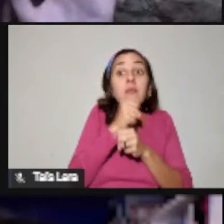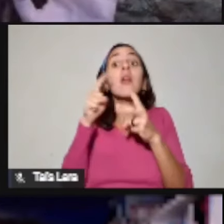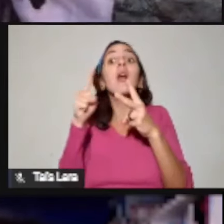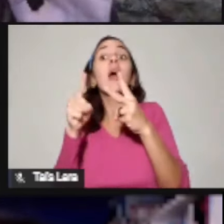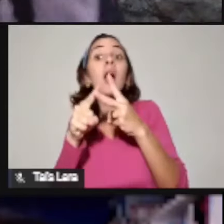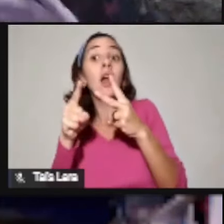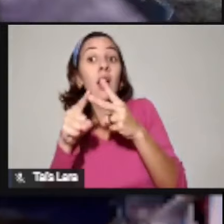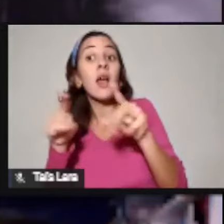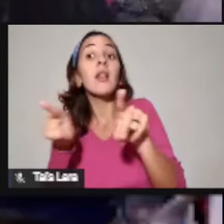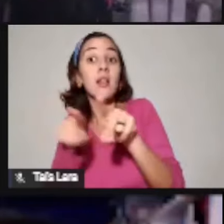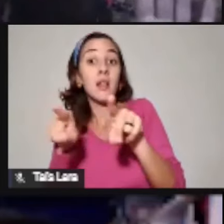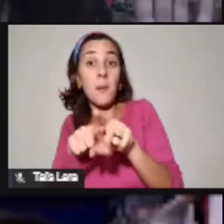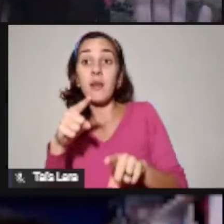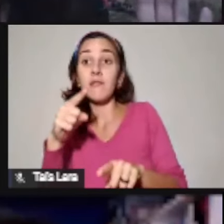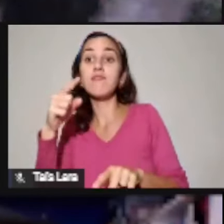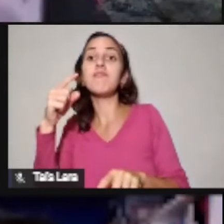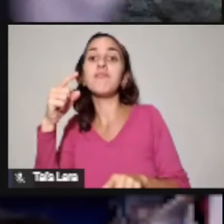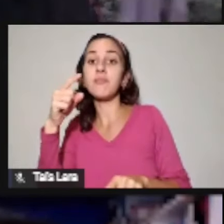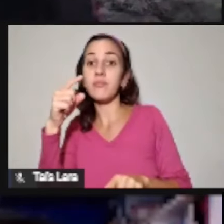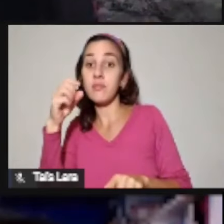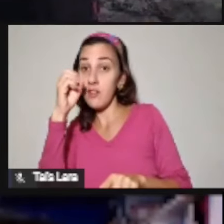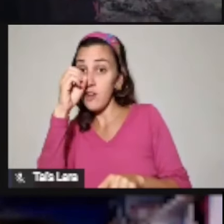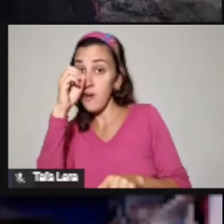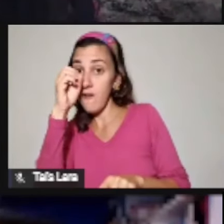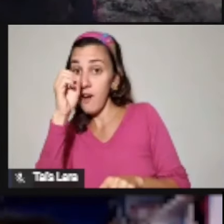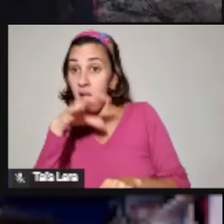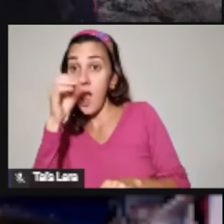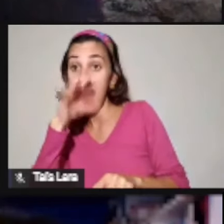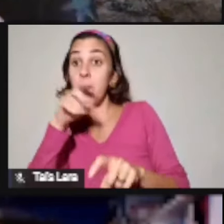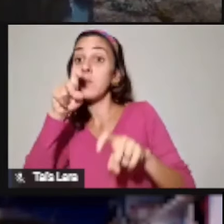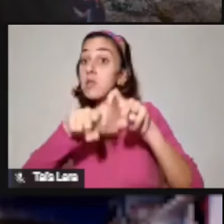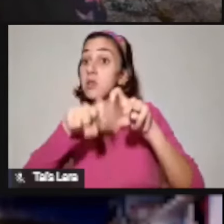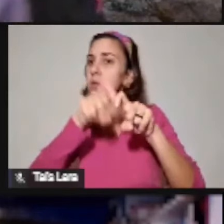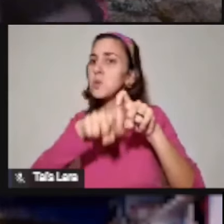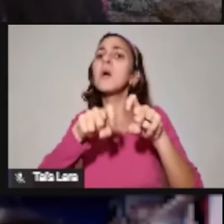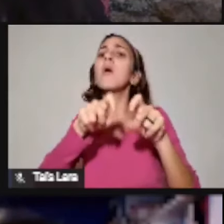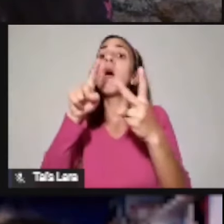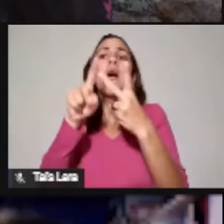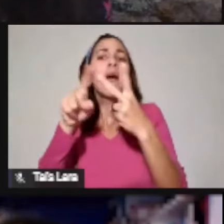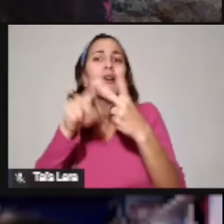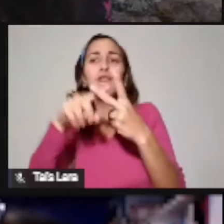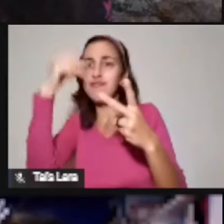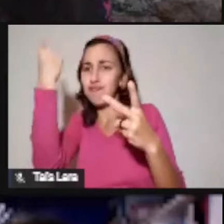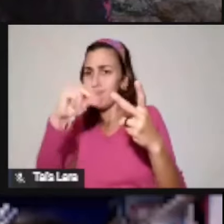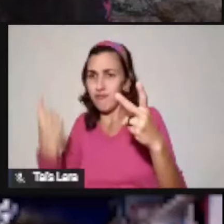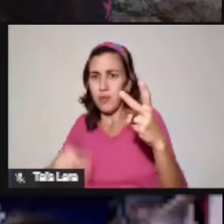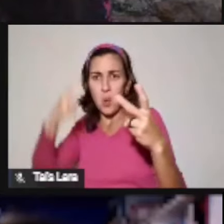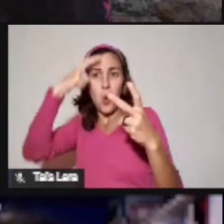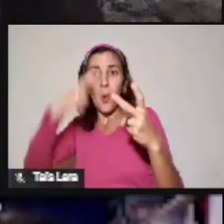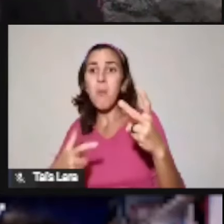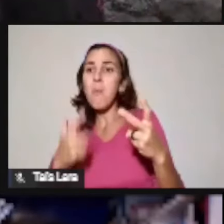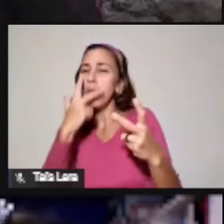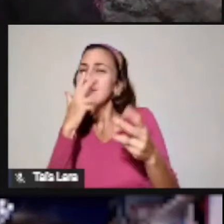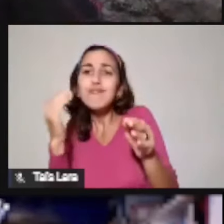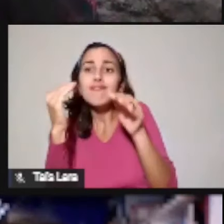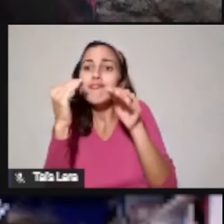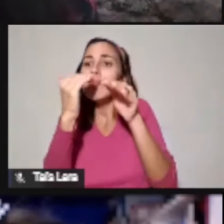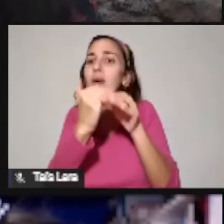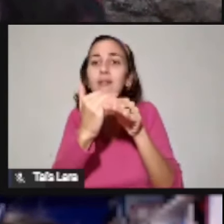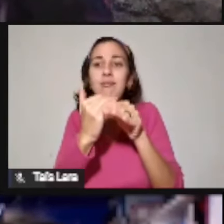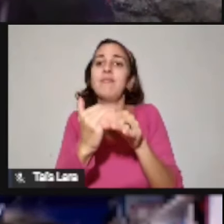é violência sexual. Mas quando é autoproteção e violência física, ninguém fala. E a gente tem que falar de todas as violências, tá? Então, a criança que apanha,